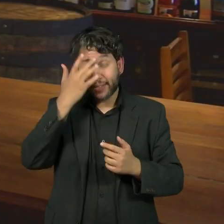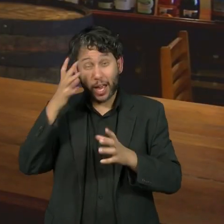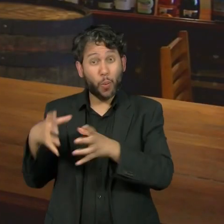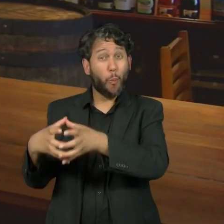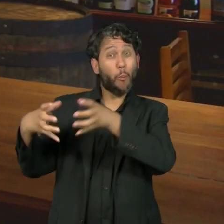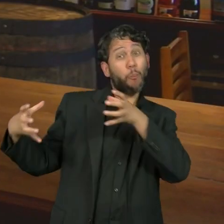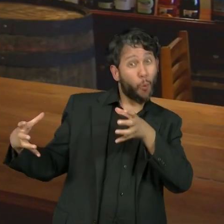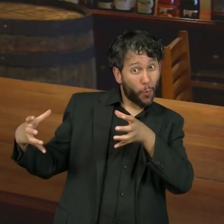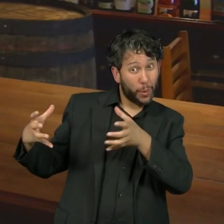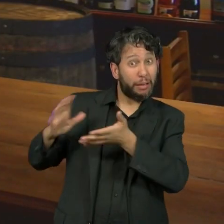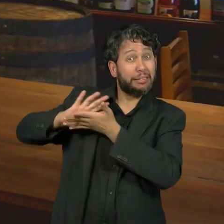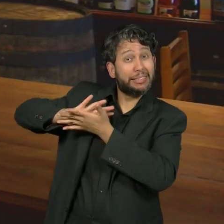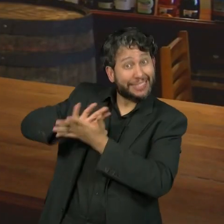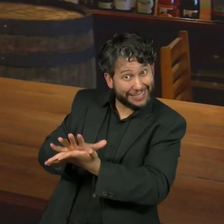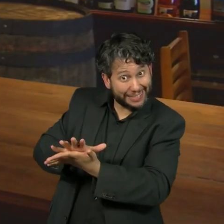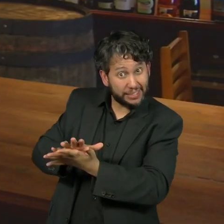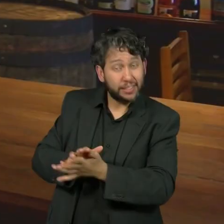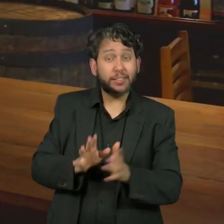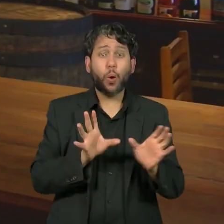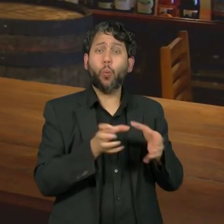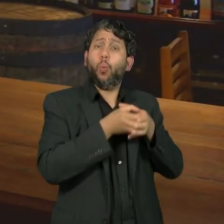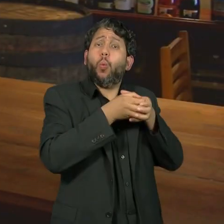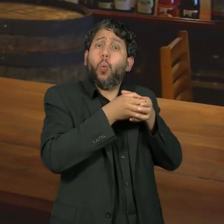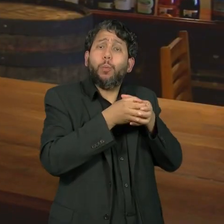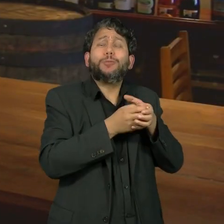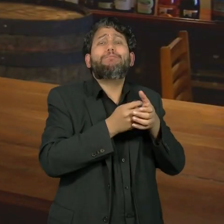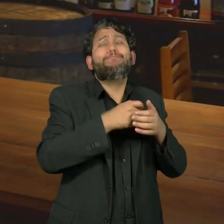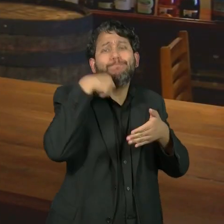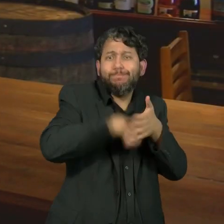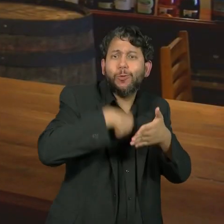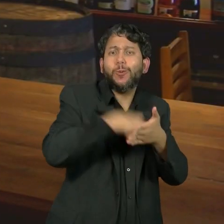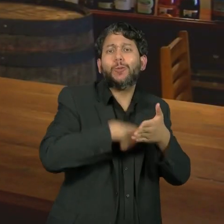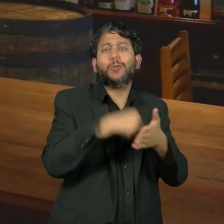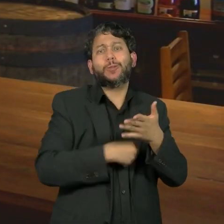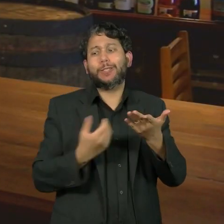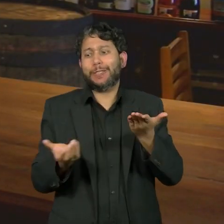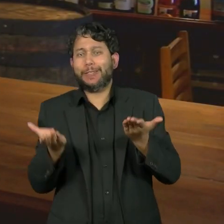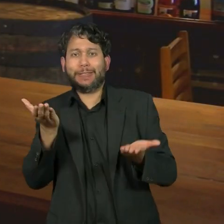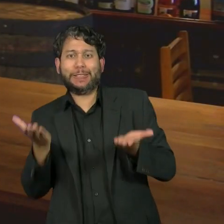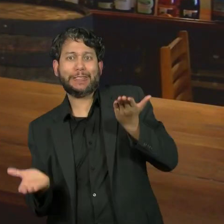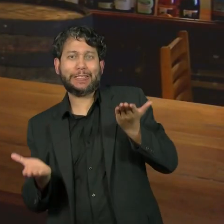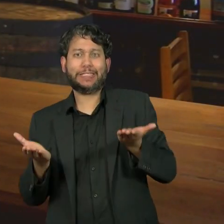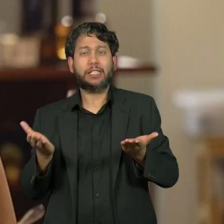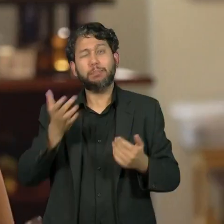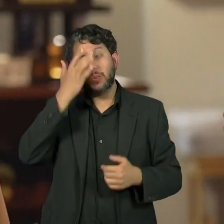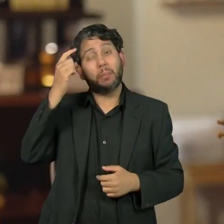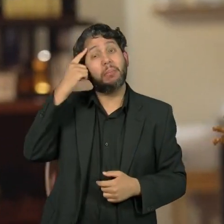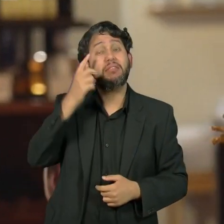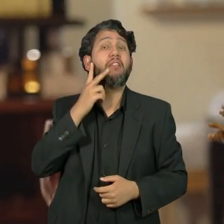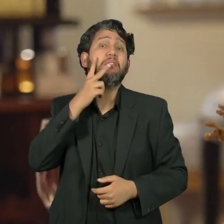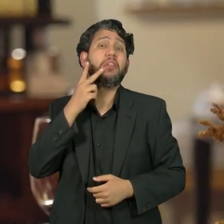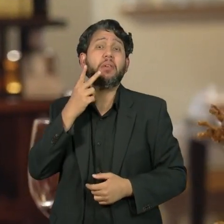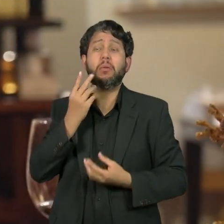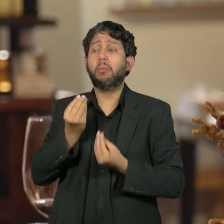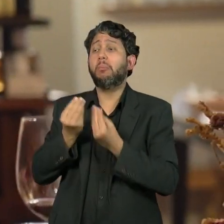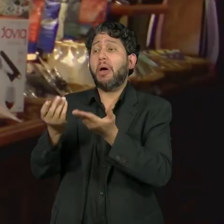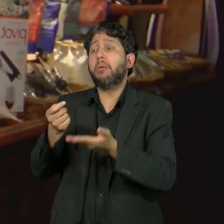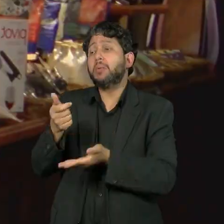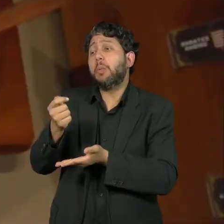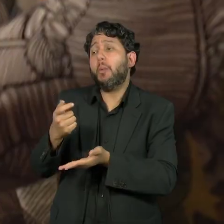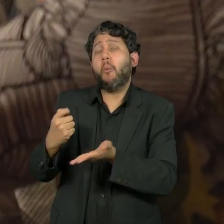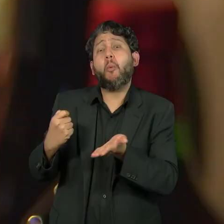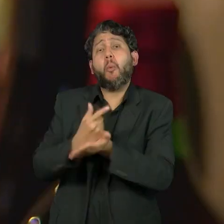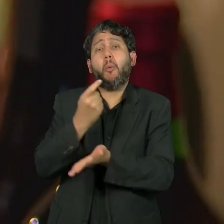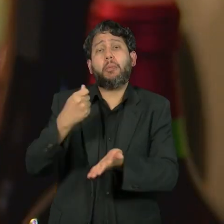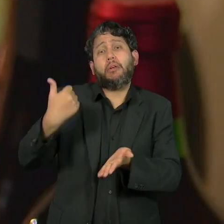muitos colocando esse olhar elitizado, esse olhar de o vinho é para poucos, o espumante é para poucos.